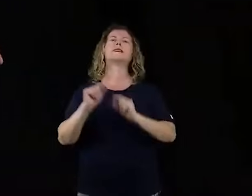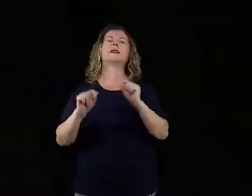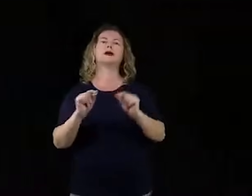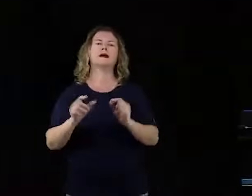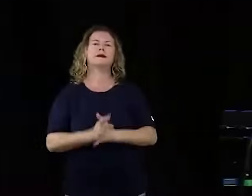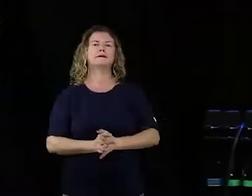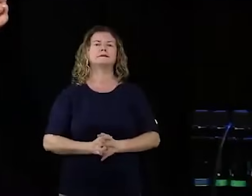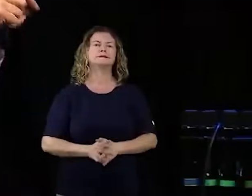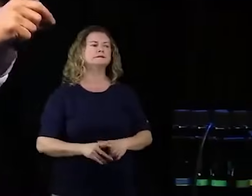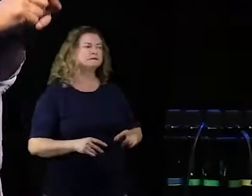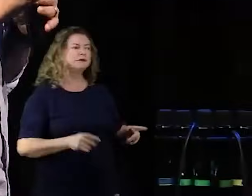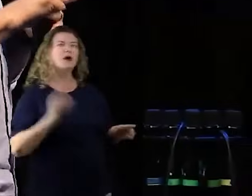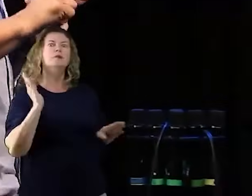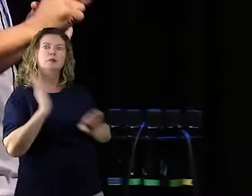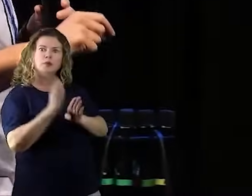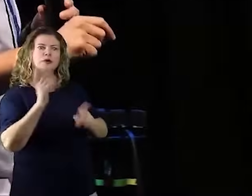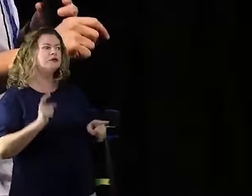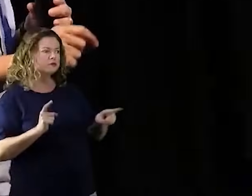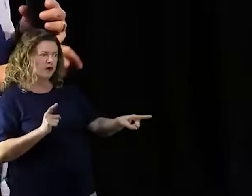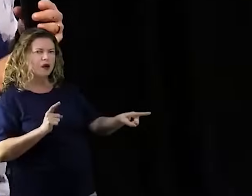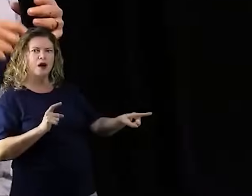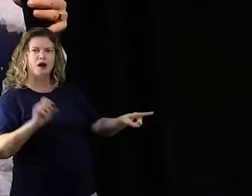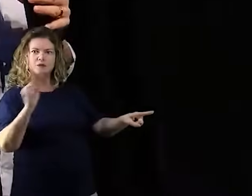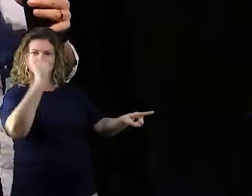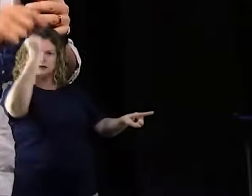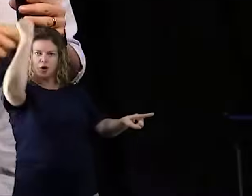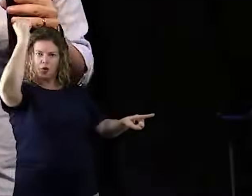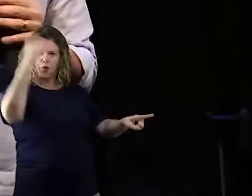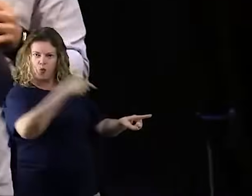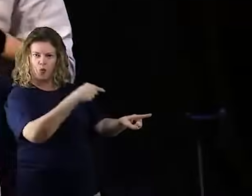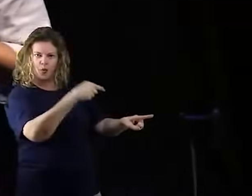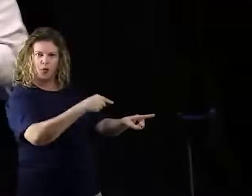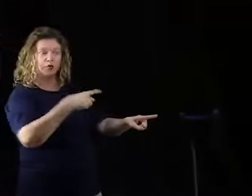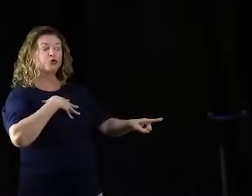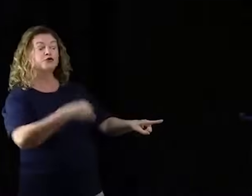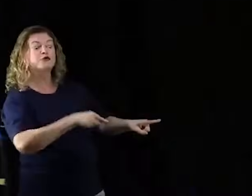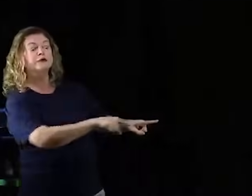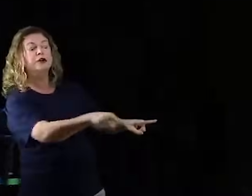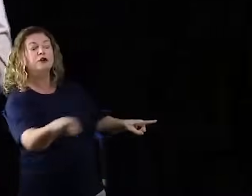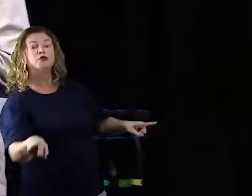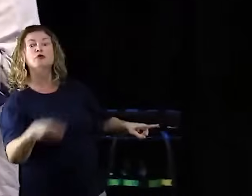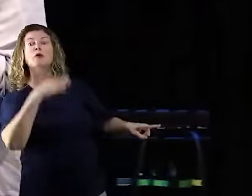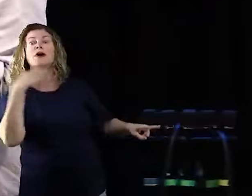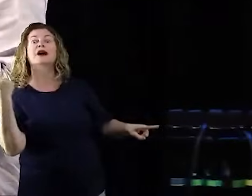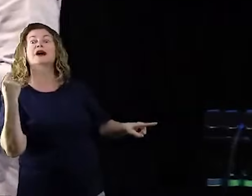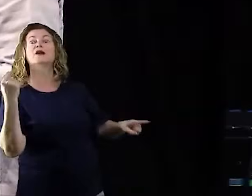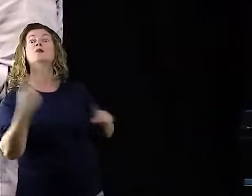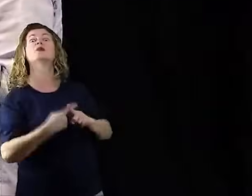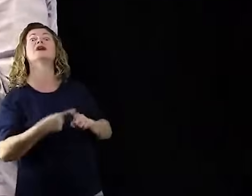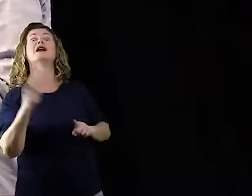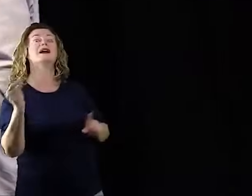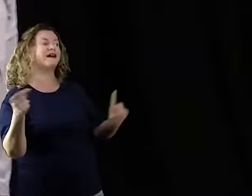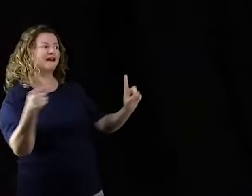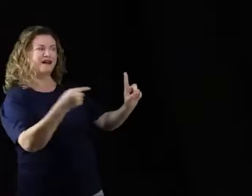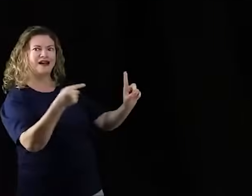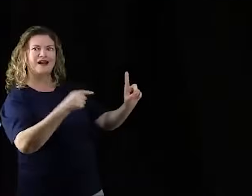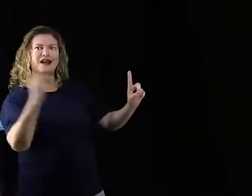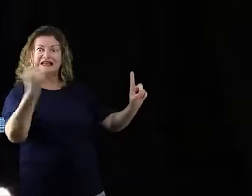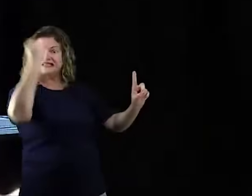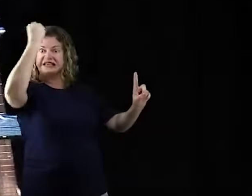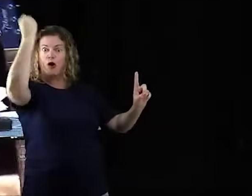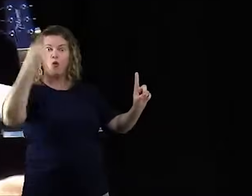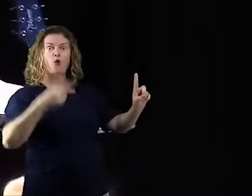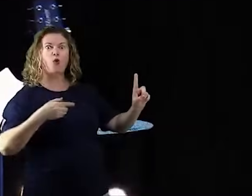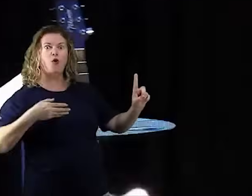morreram porque ele consultou a Nec amte de Endor vocês estão olhando para